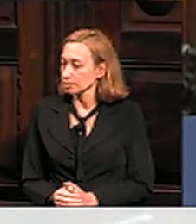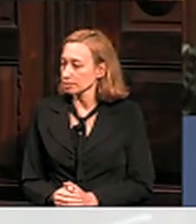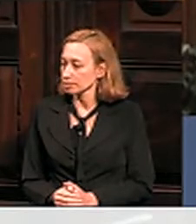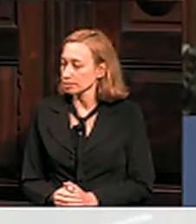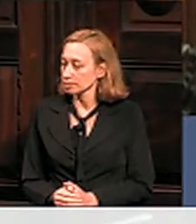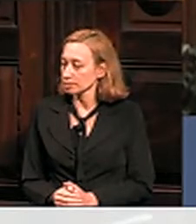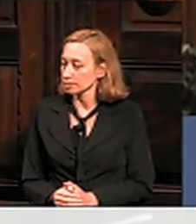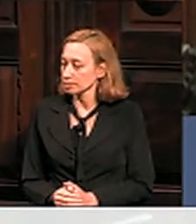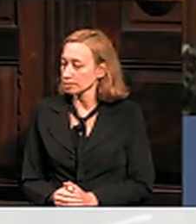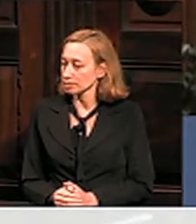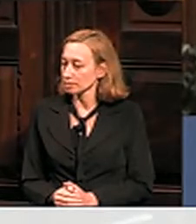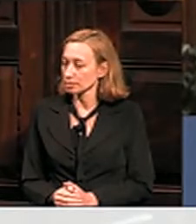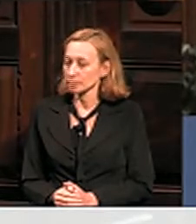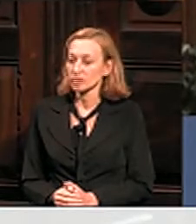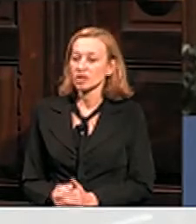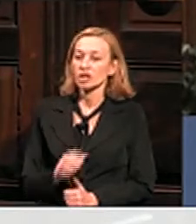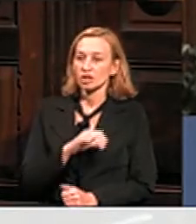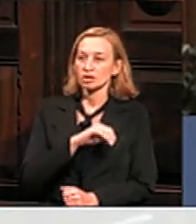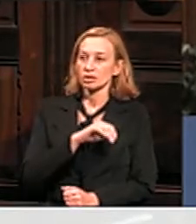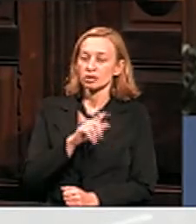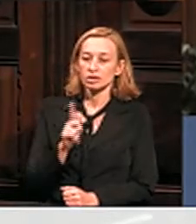Geraldo Moreira, Geraldo Pudim.